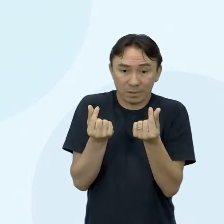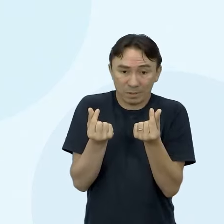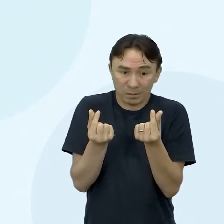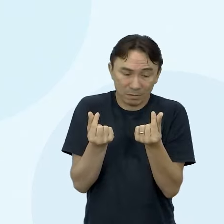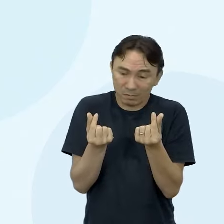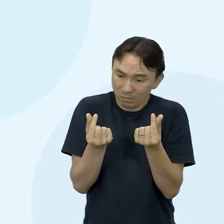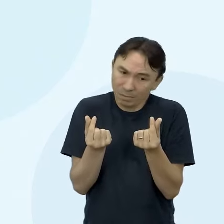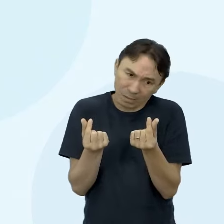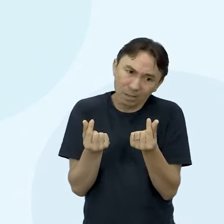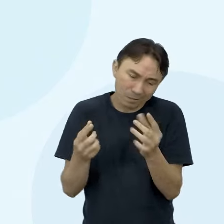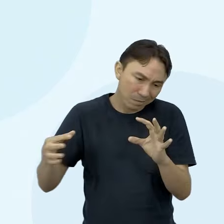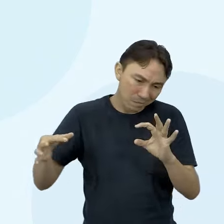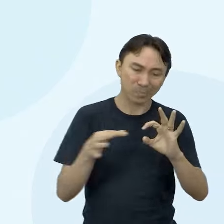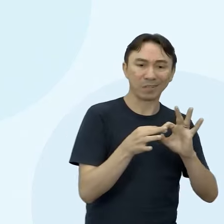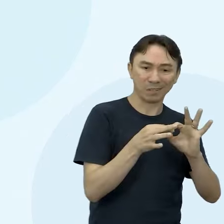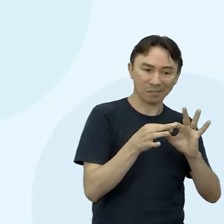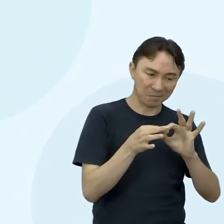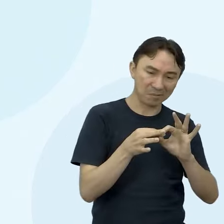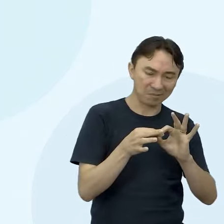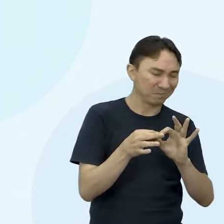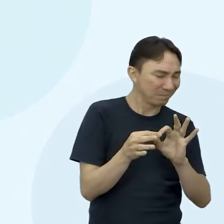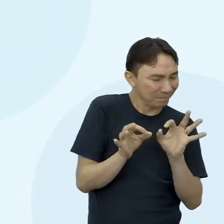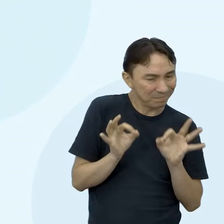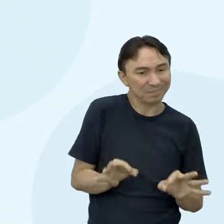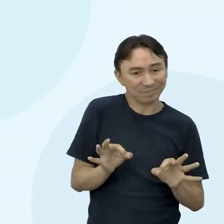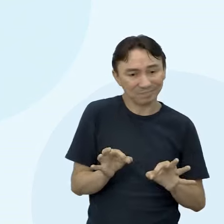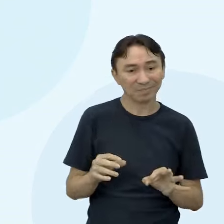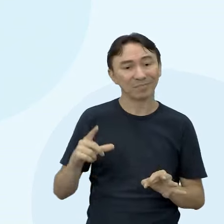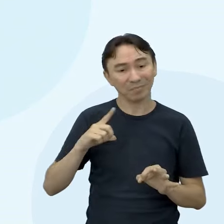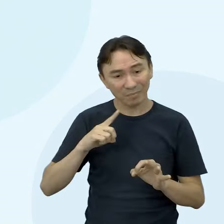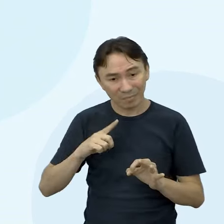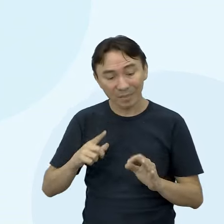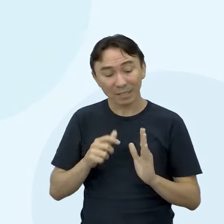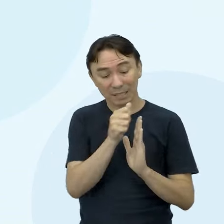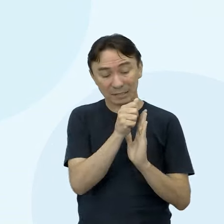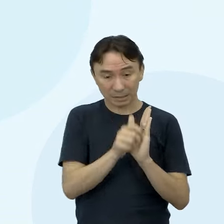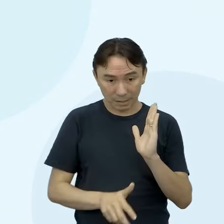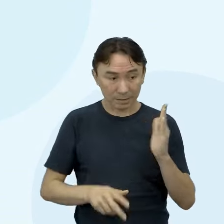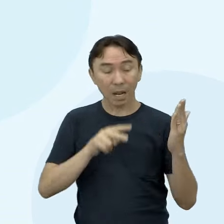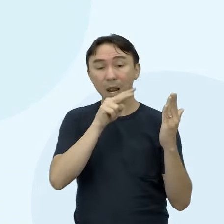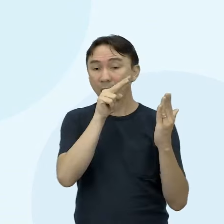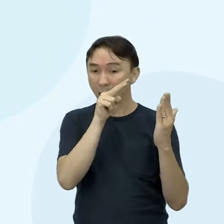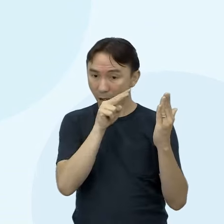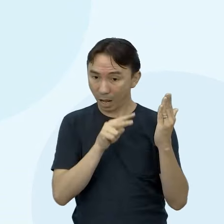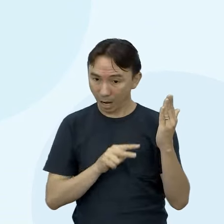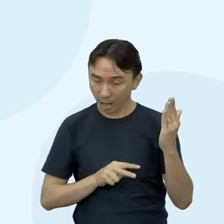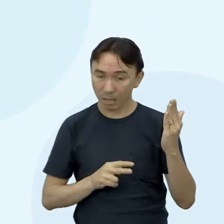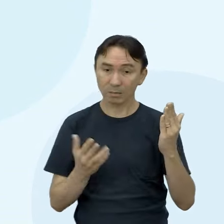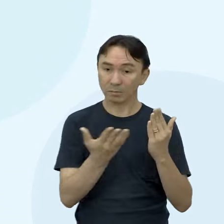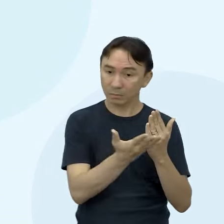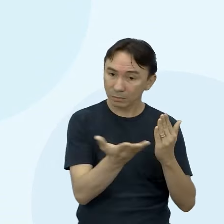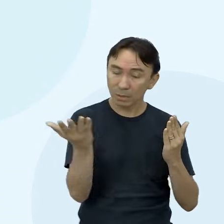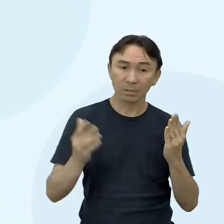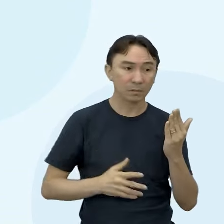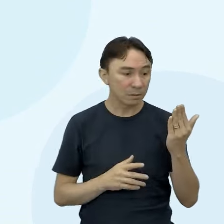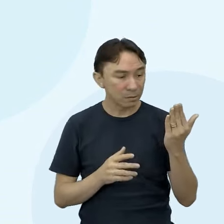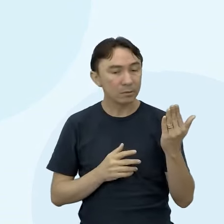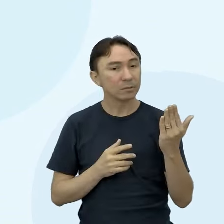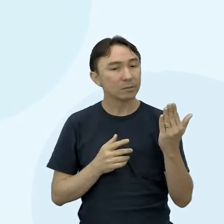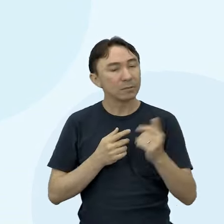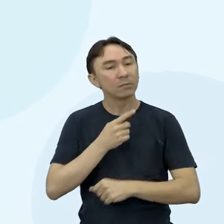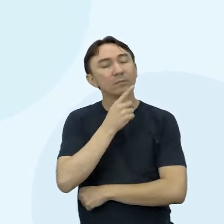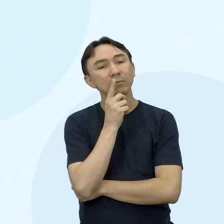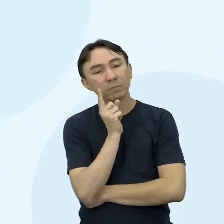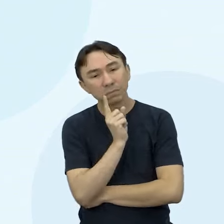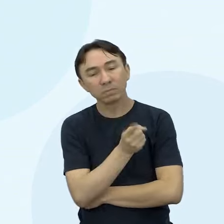relação entre isso. A gente vai ler essa atividade aí para vocês, para que vocês possam acompanhar o que